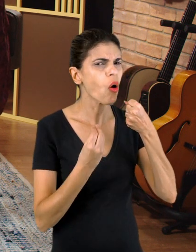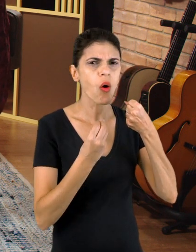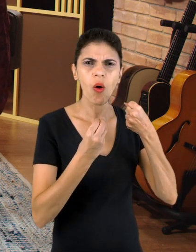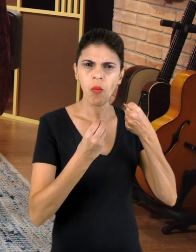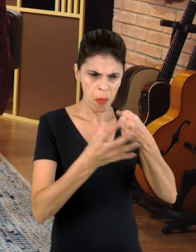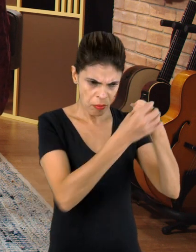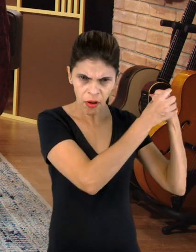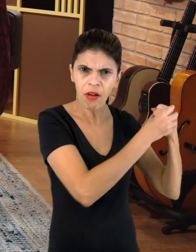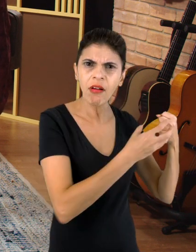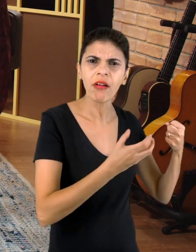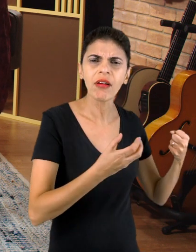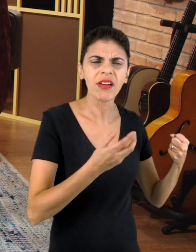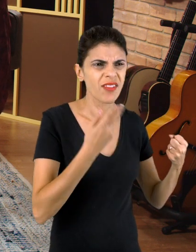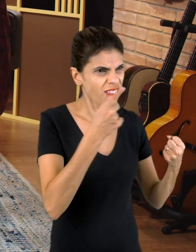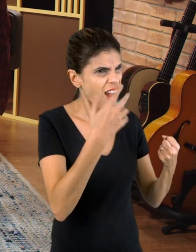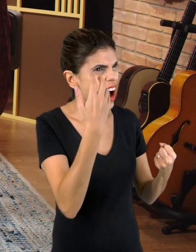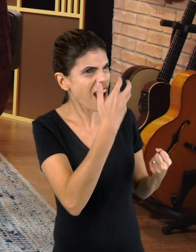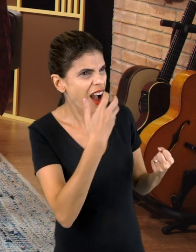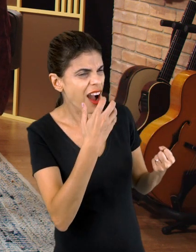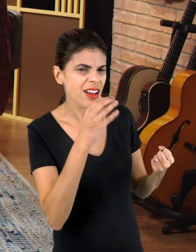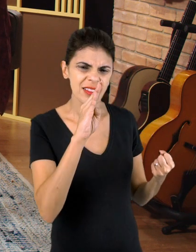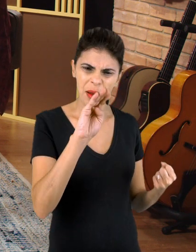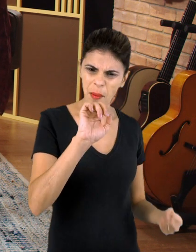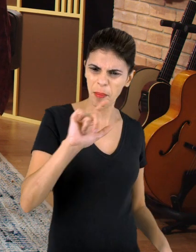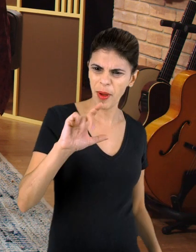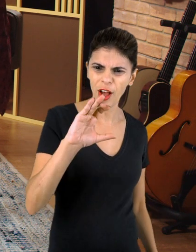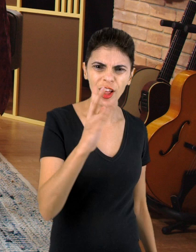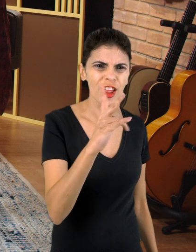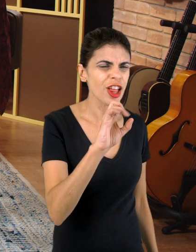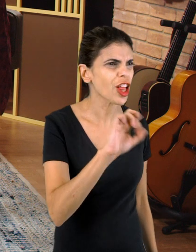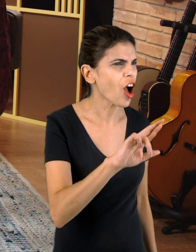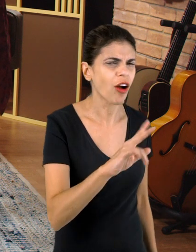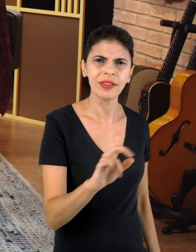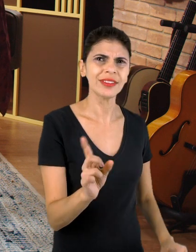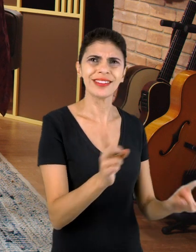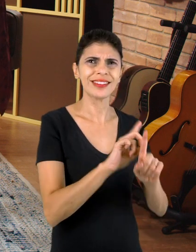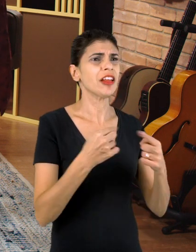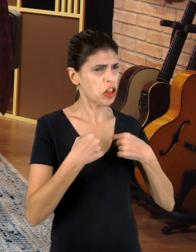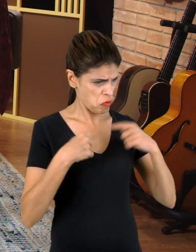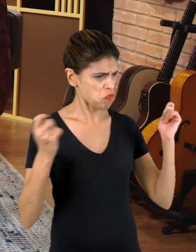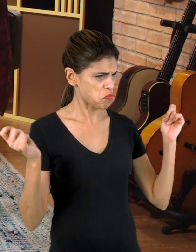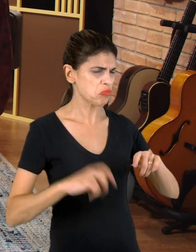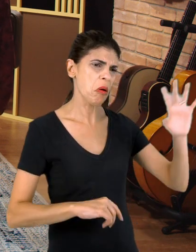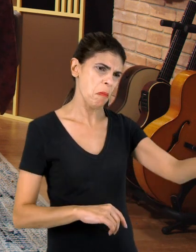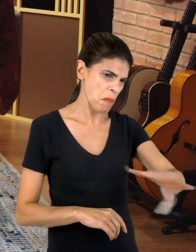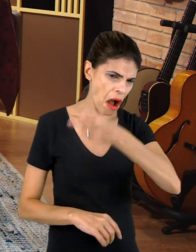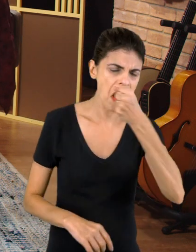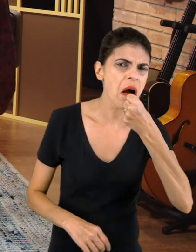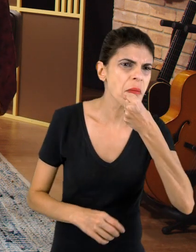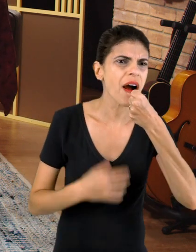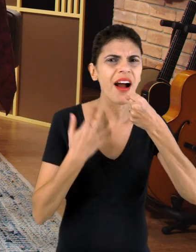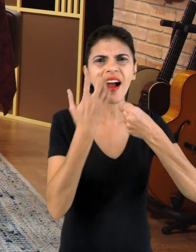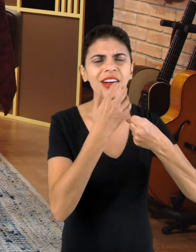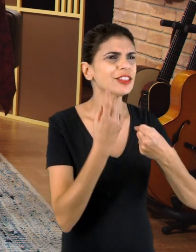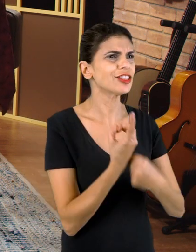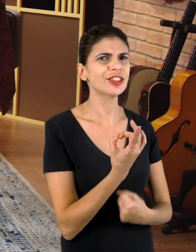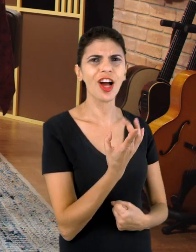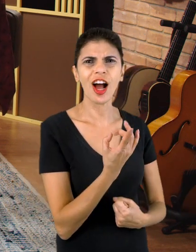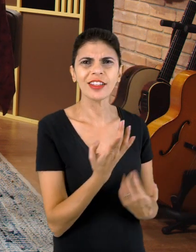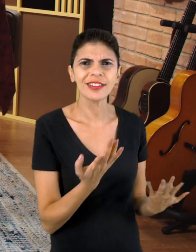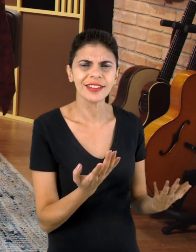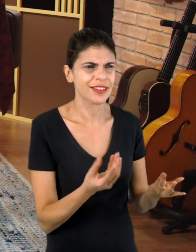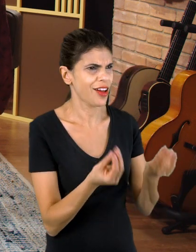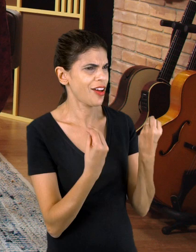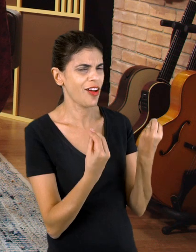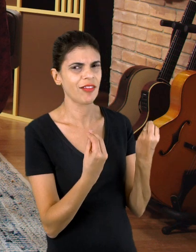pessoa arranca o microfone da tua mão e te fala, tu toca Belchior? E eu, tipo, não, ele, eu canto. Pá! E começa a cantar sozinho, assim.